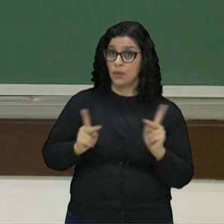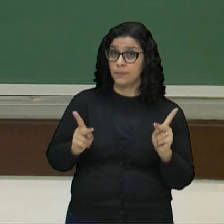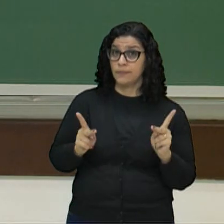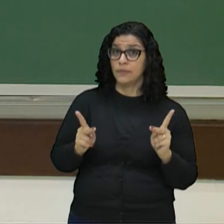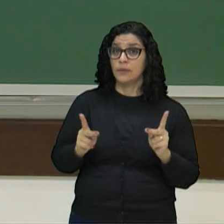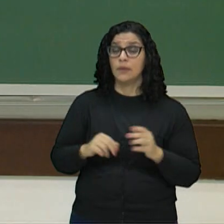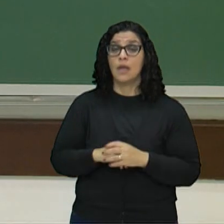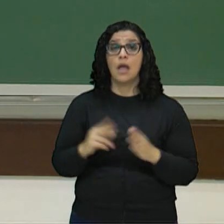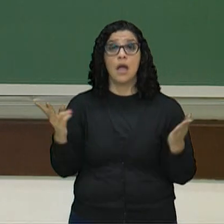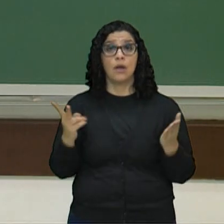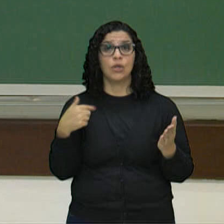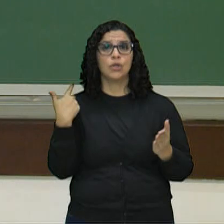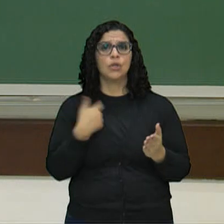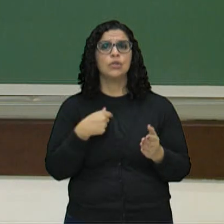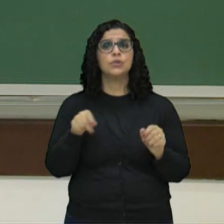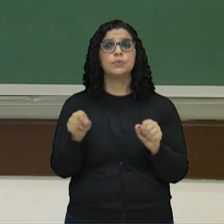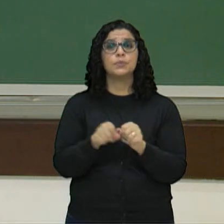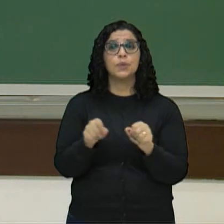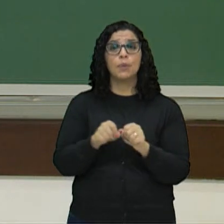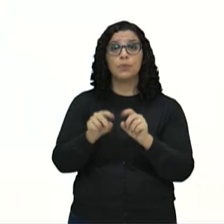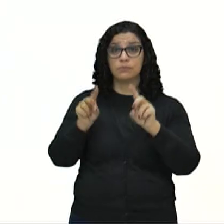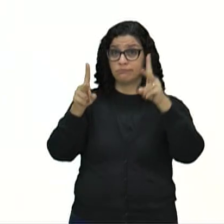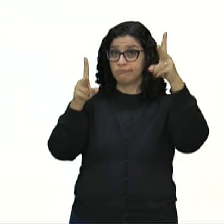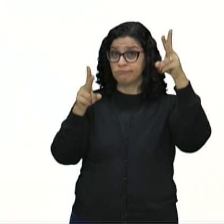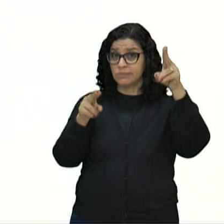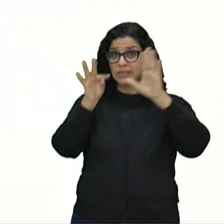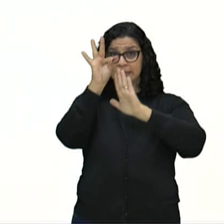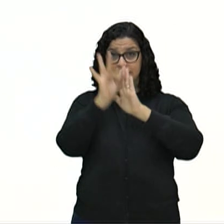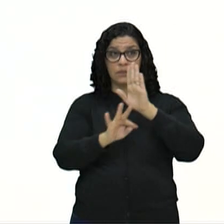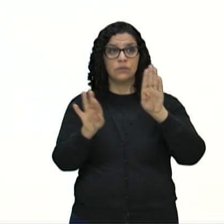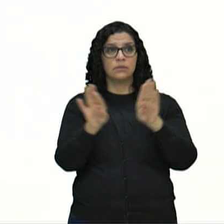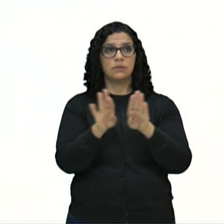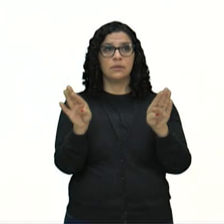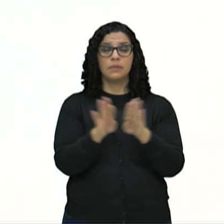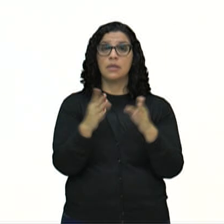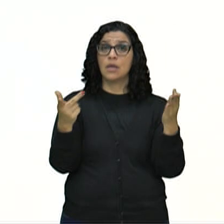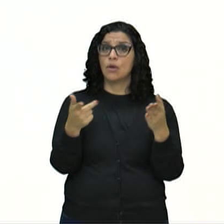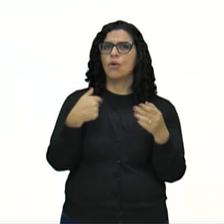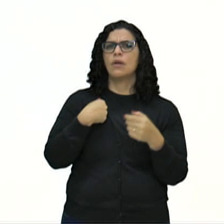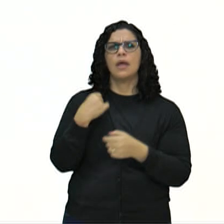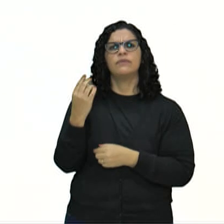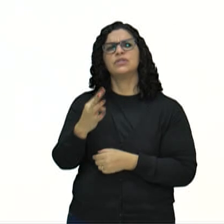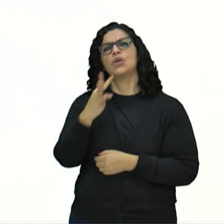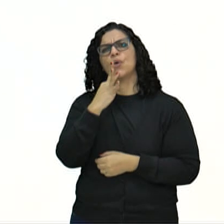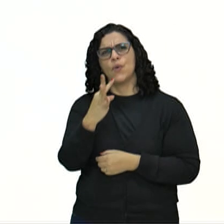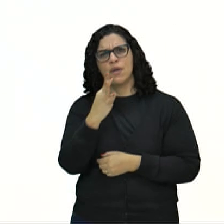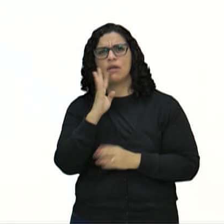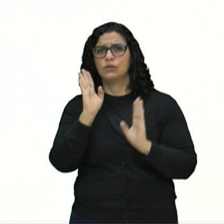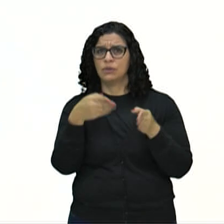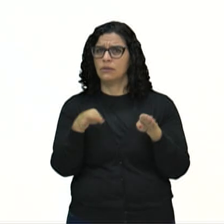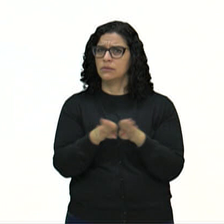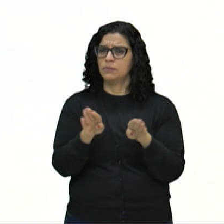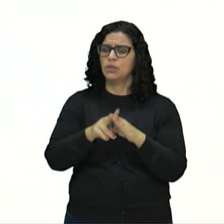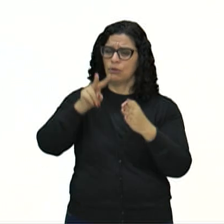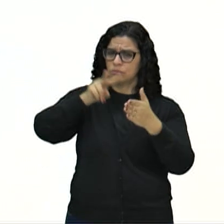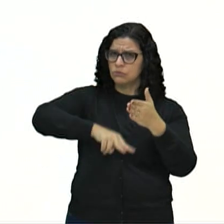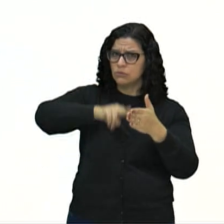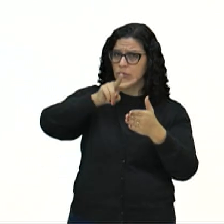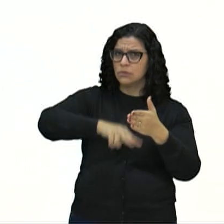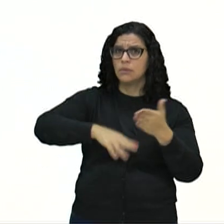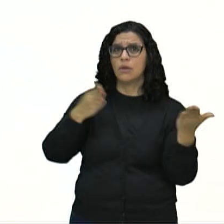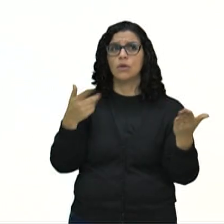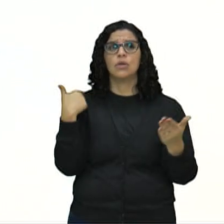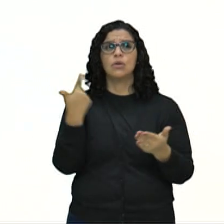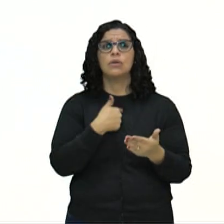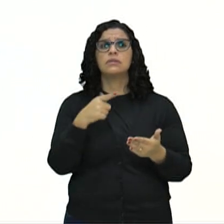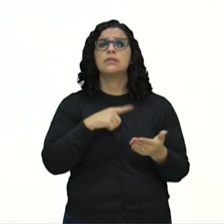Ok, vamos para mais um fragmento, esse fragmento bastante conhecido já, porque já li, né? Mas